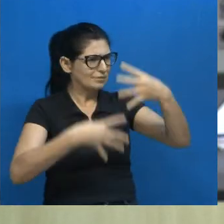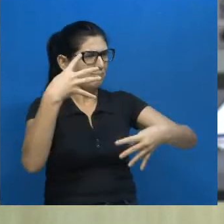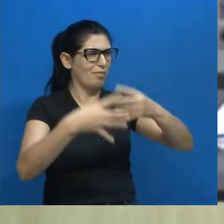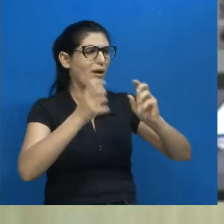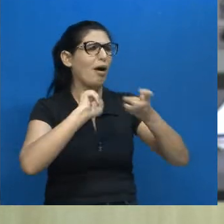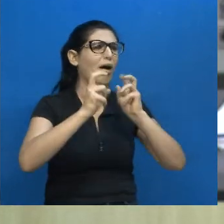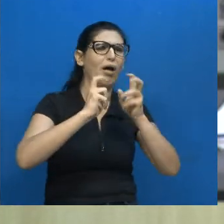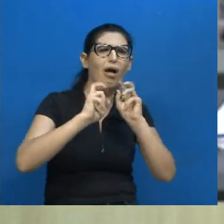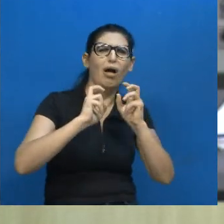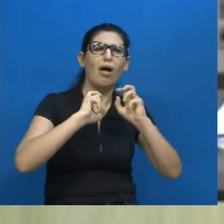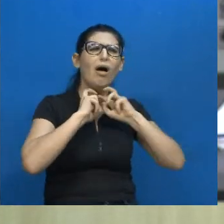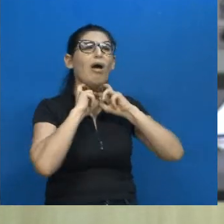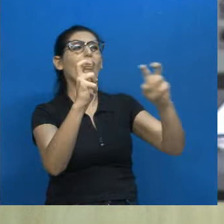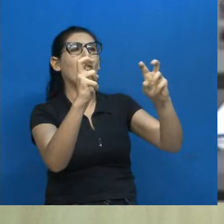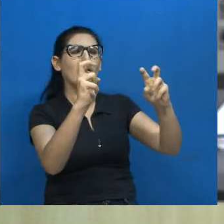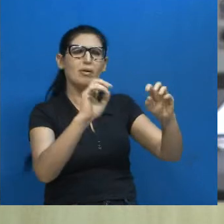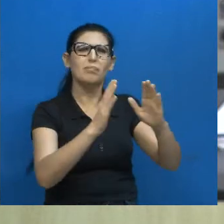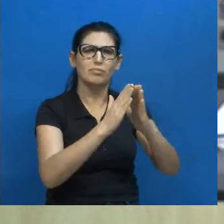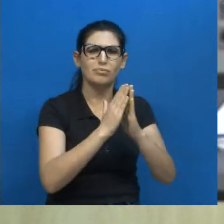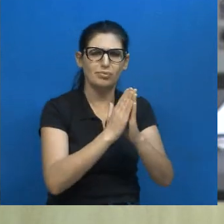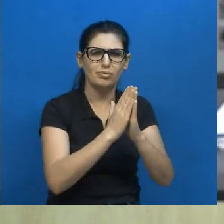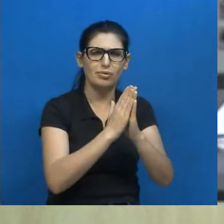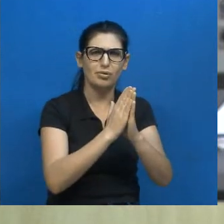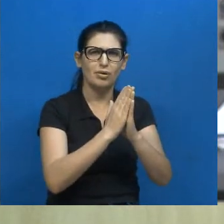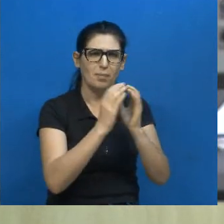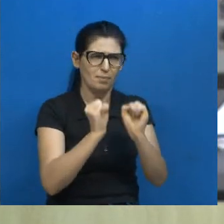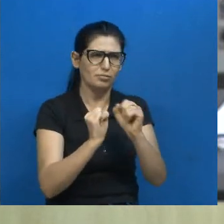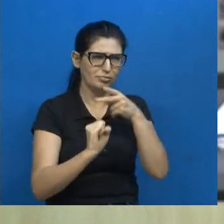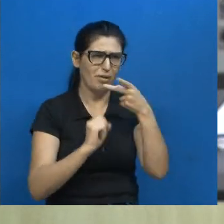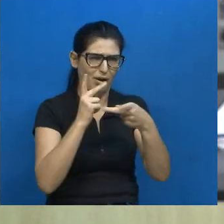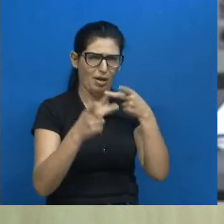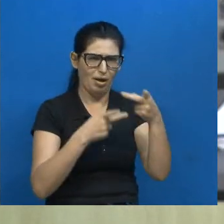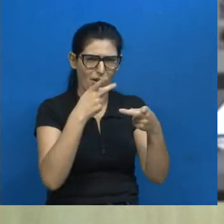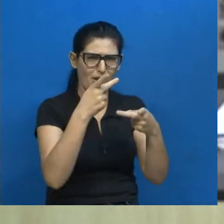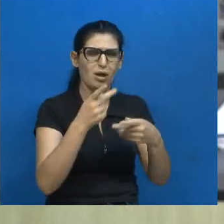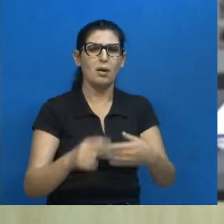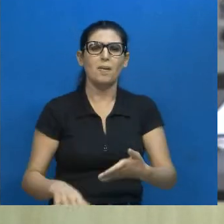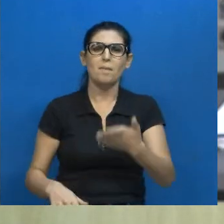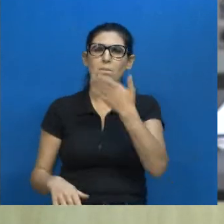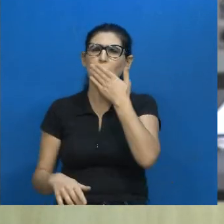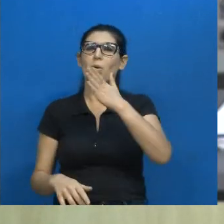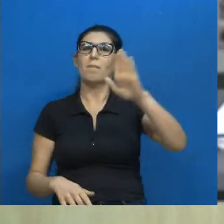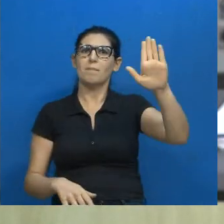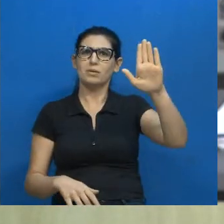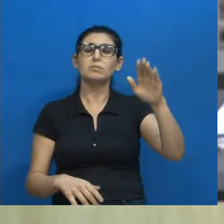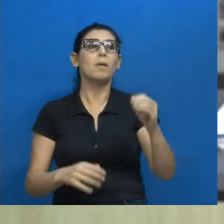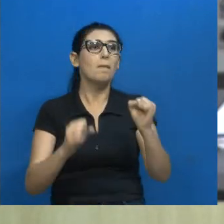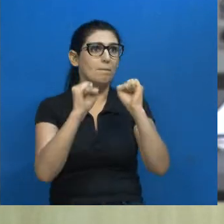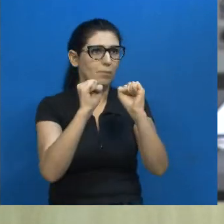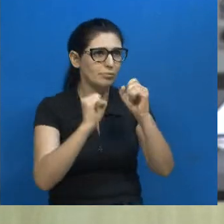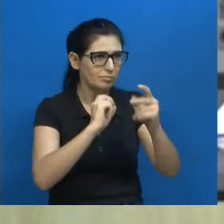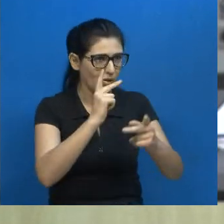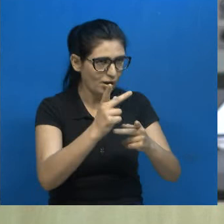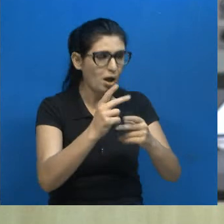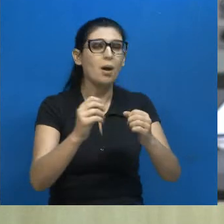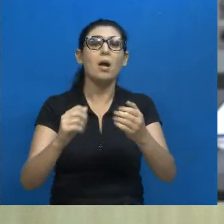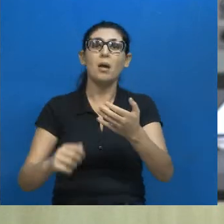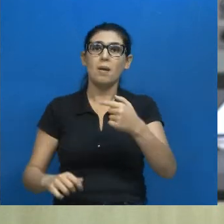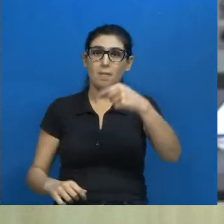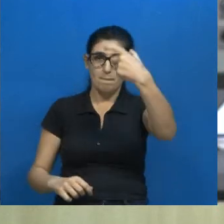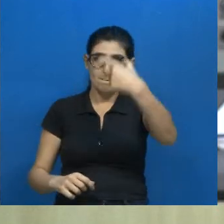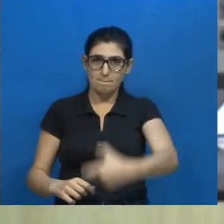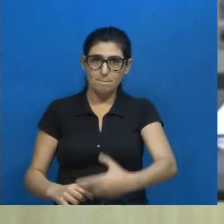Posso responder o repúdio dele? Posso falar? Eu me comprometo, posso falar? Eu me